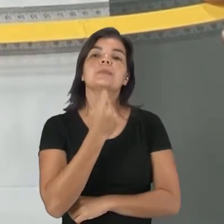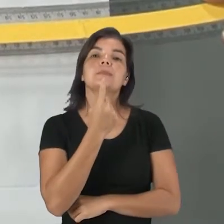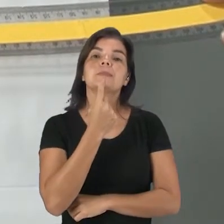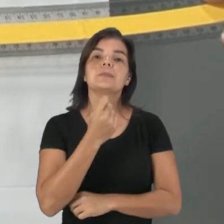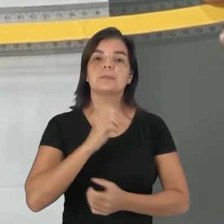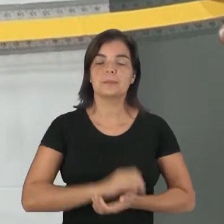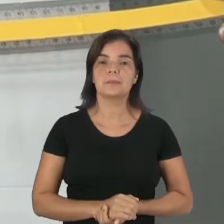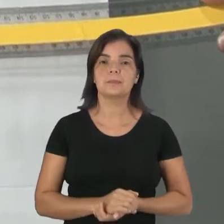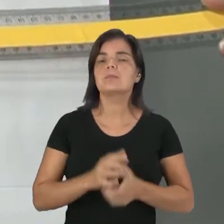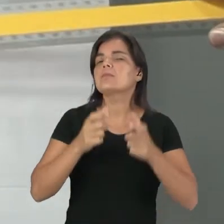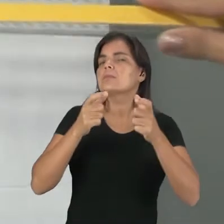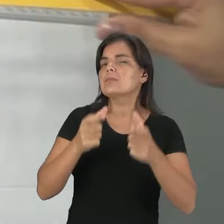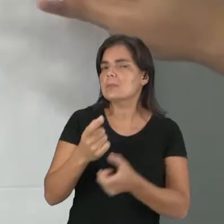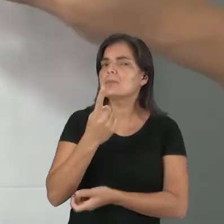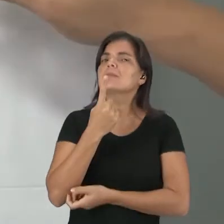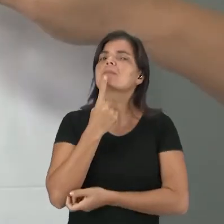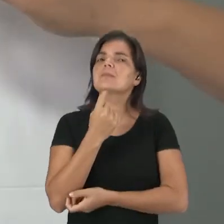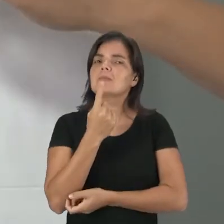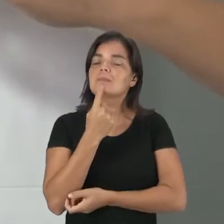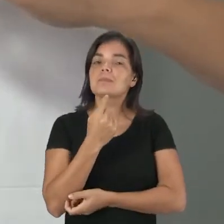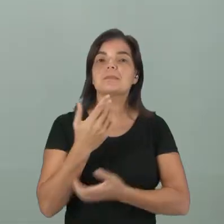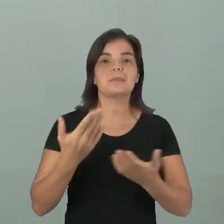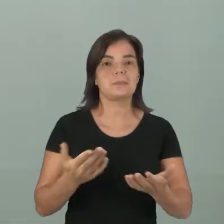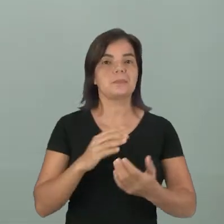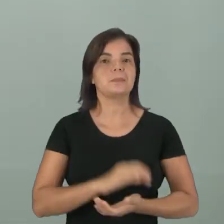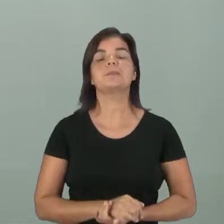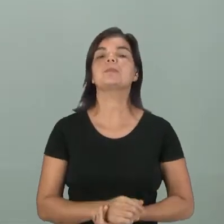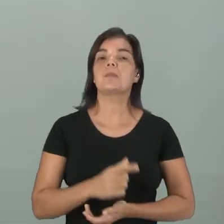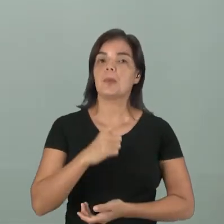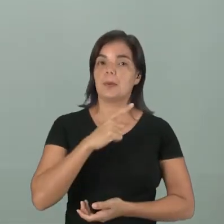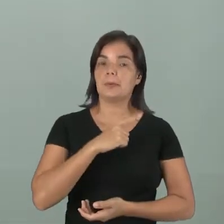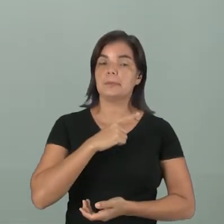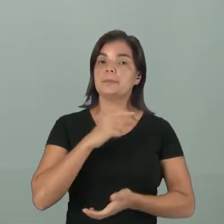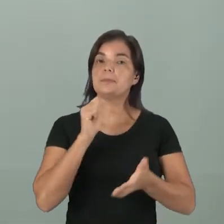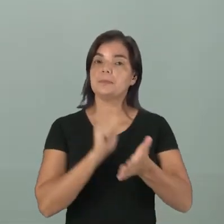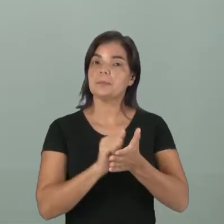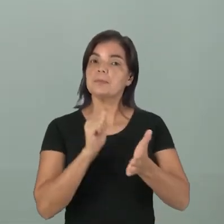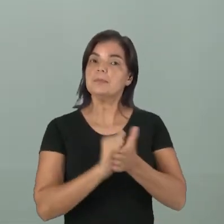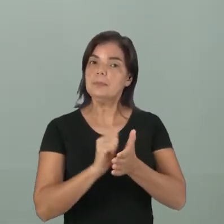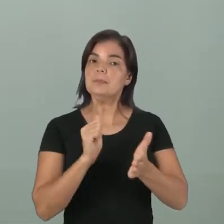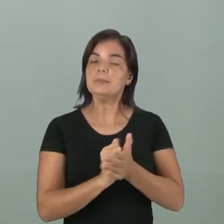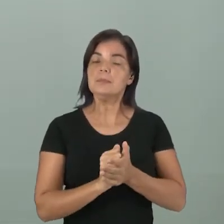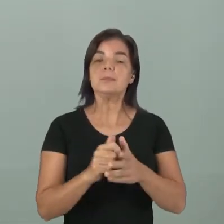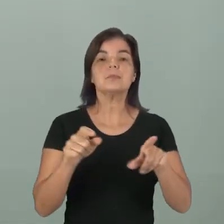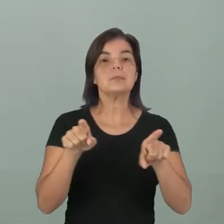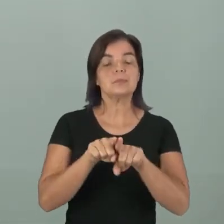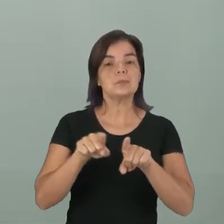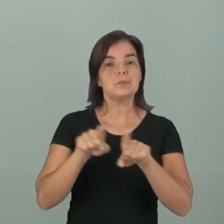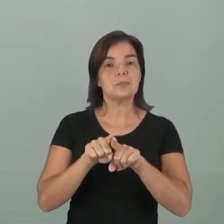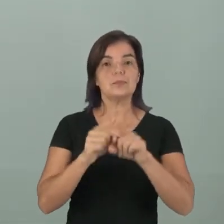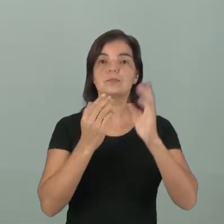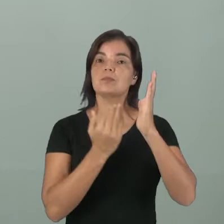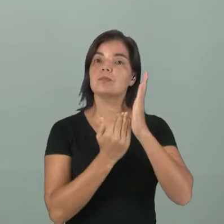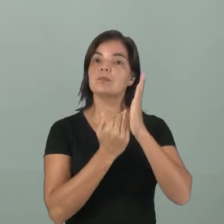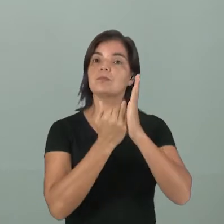vermelha? Onde que está a torcida vermelha? Muito bem, temos aqui a escrita vermelho e temos